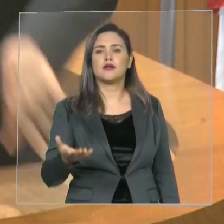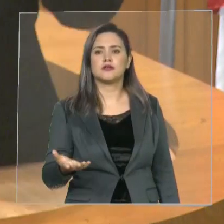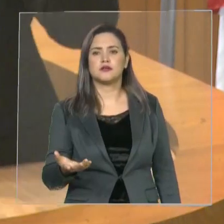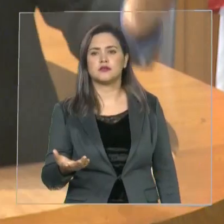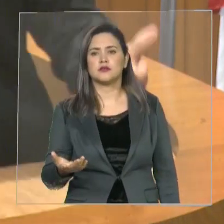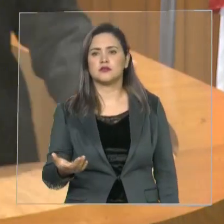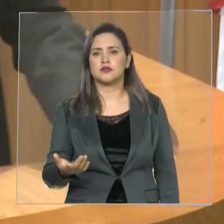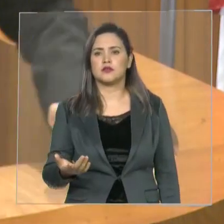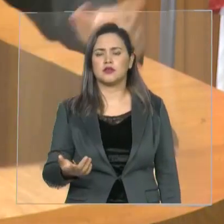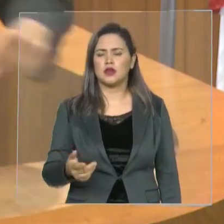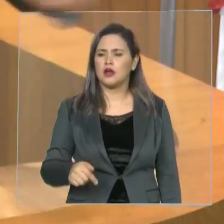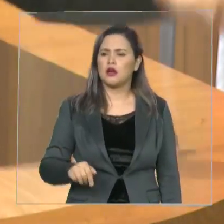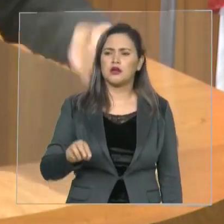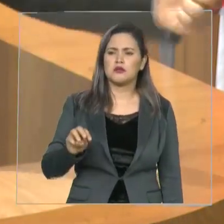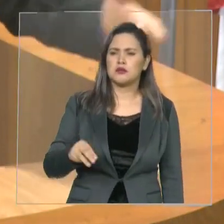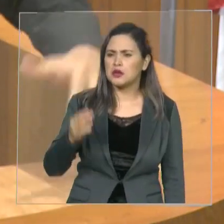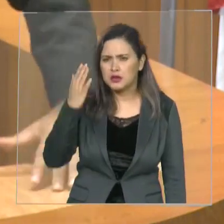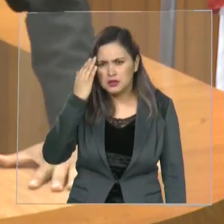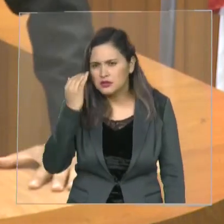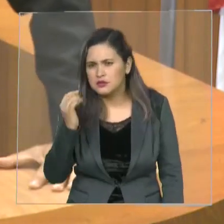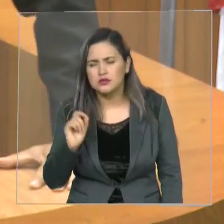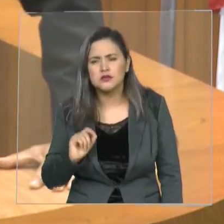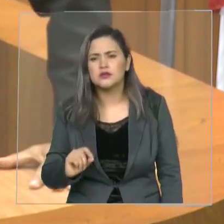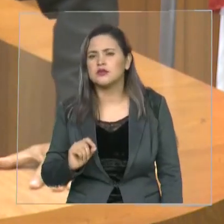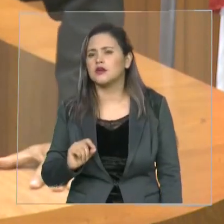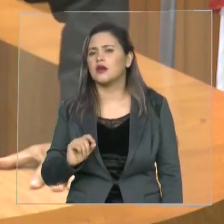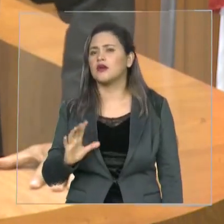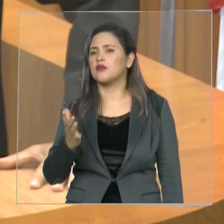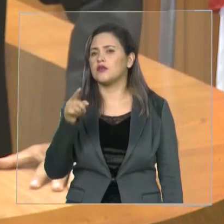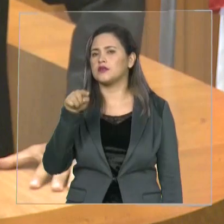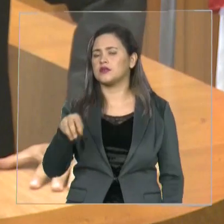Quem é que não sabe como é os esquemas daquela prefeitura?